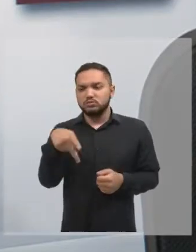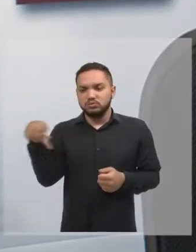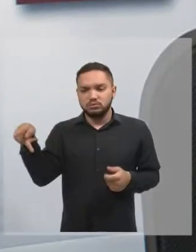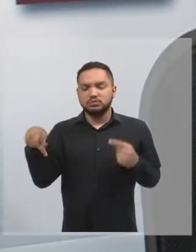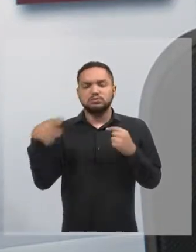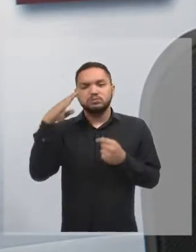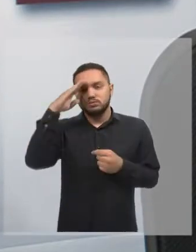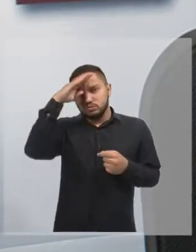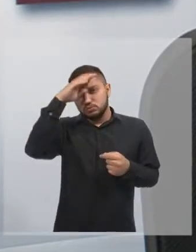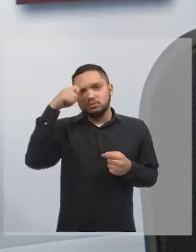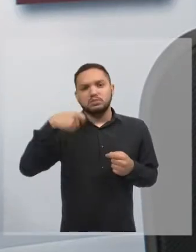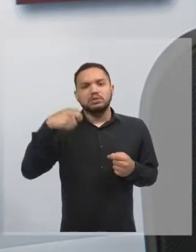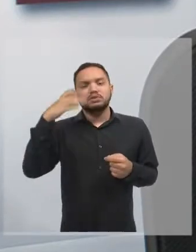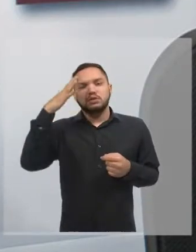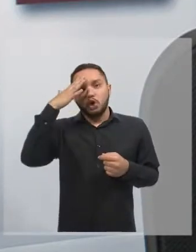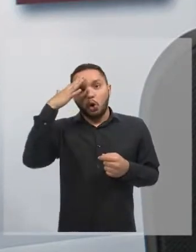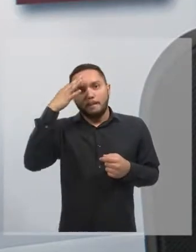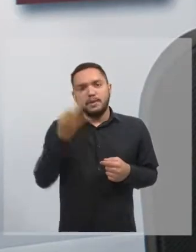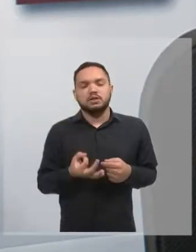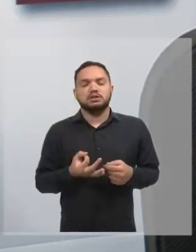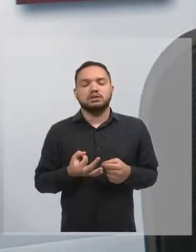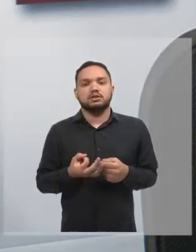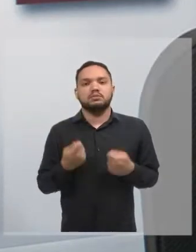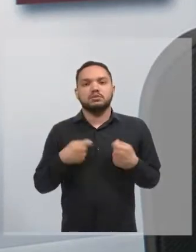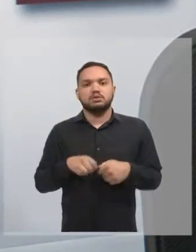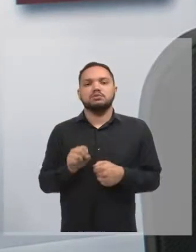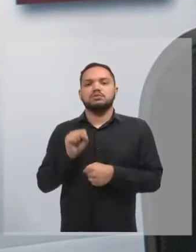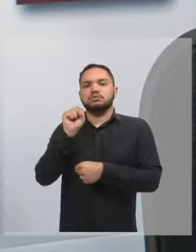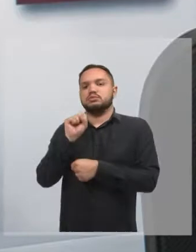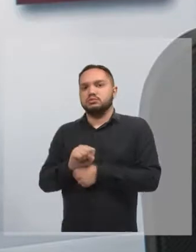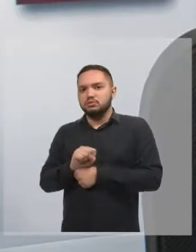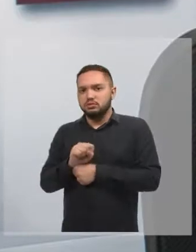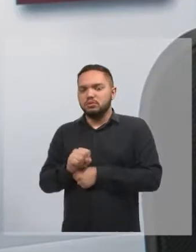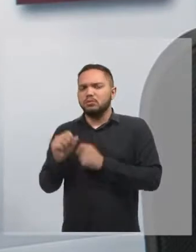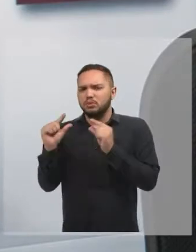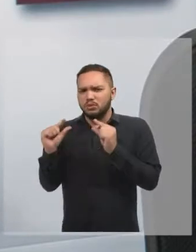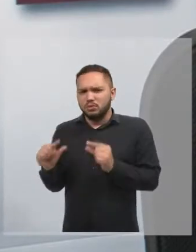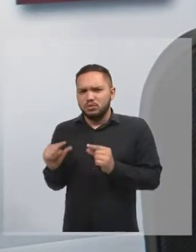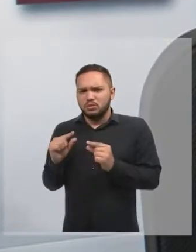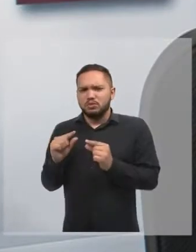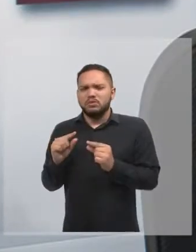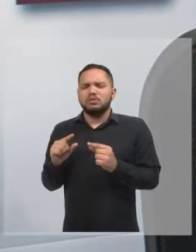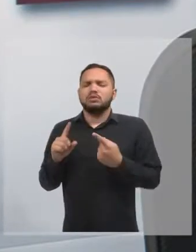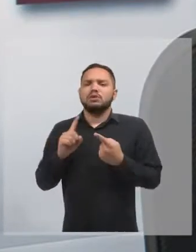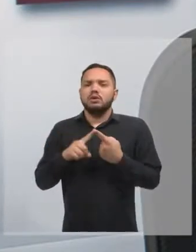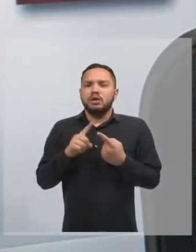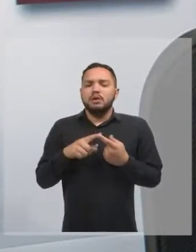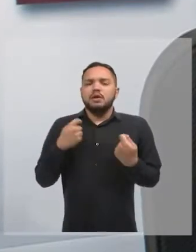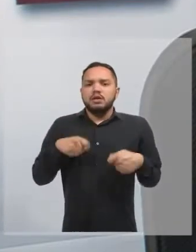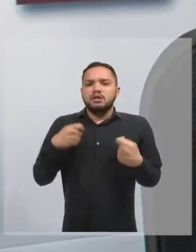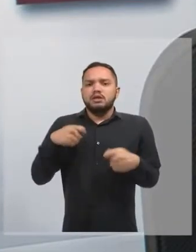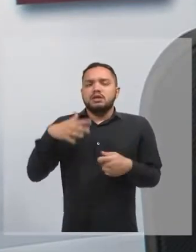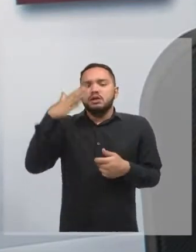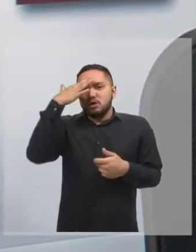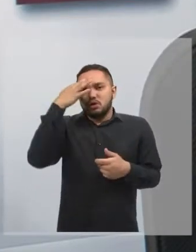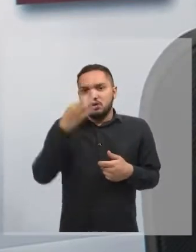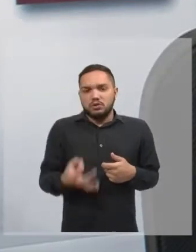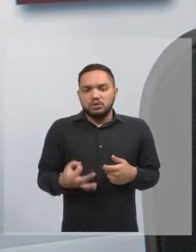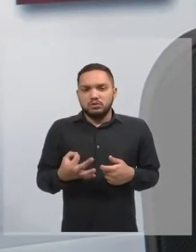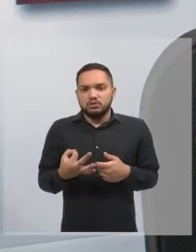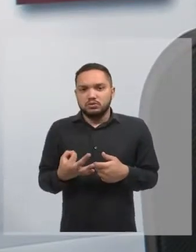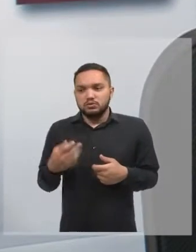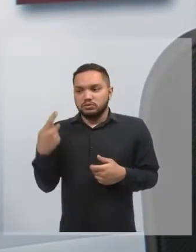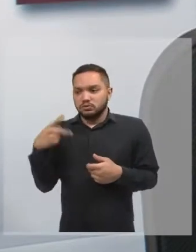Messias Bolsonaro, às vezes, precisa compreender. Tem que dar uma parada, uma respirada, e tem que compreender que